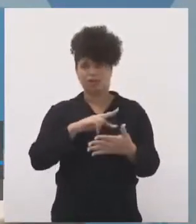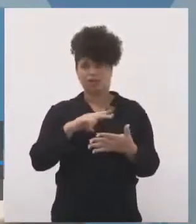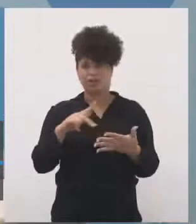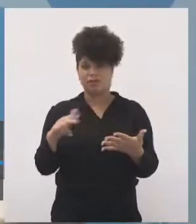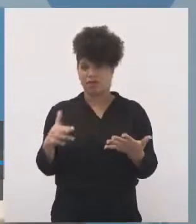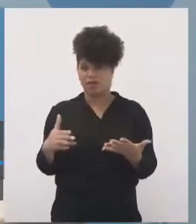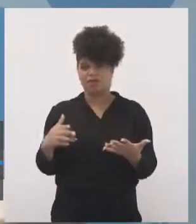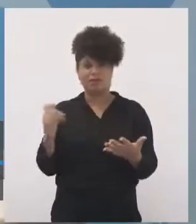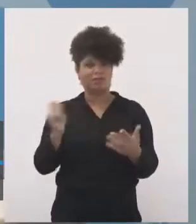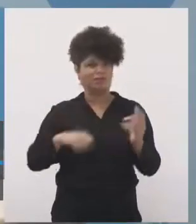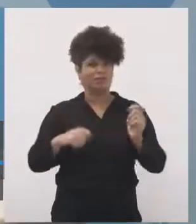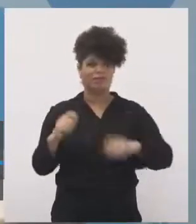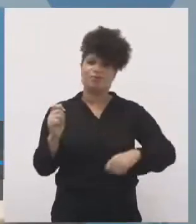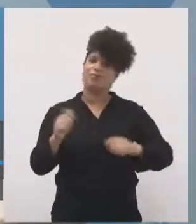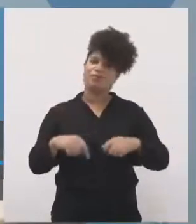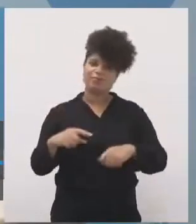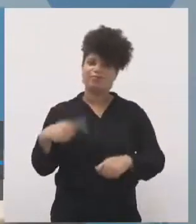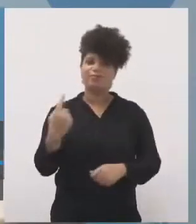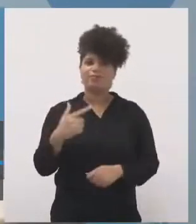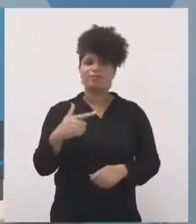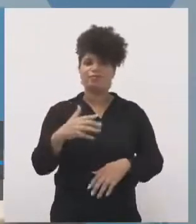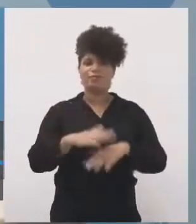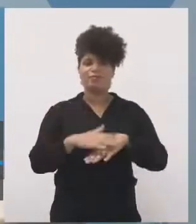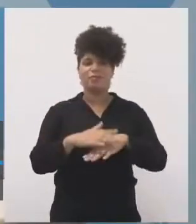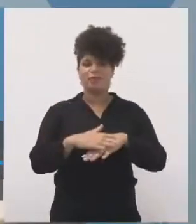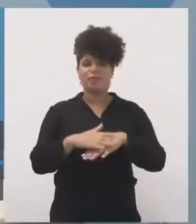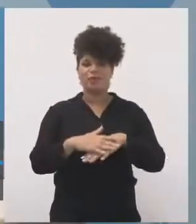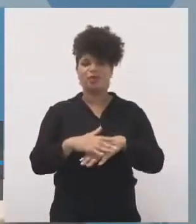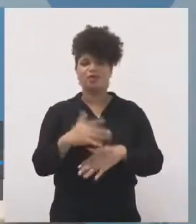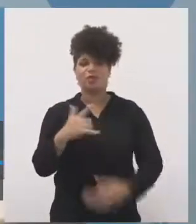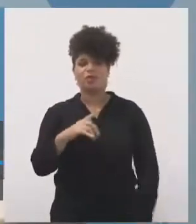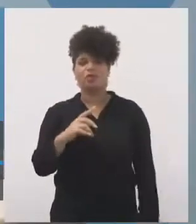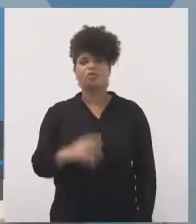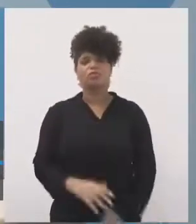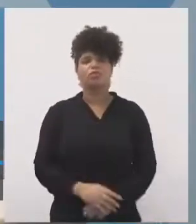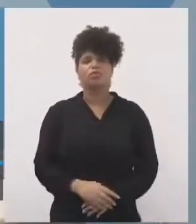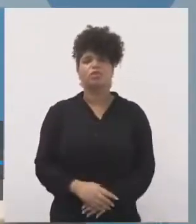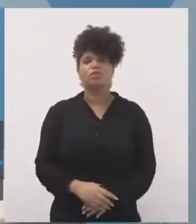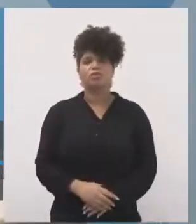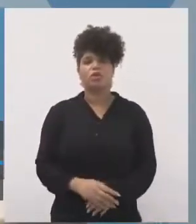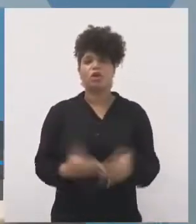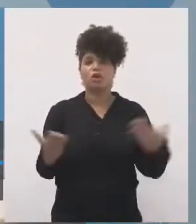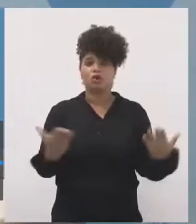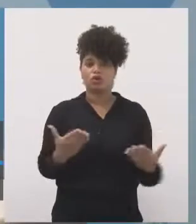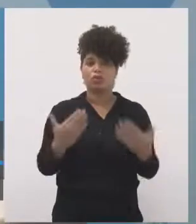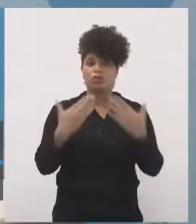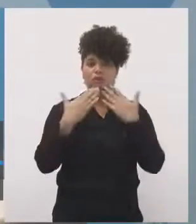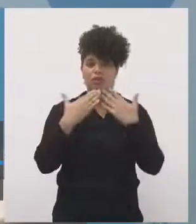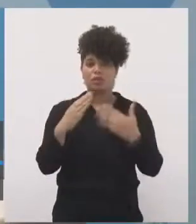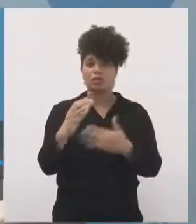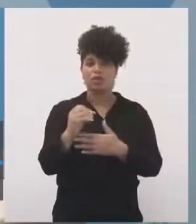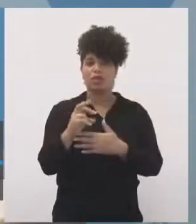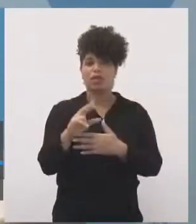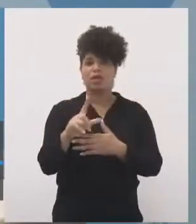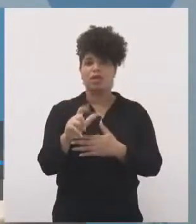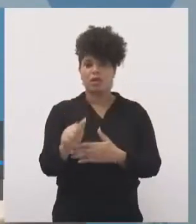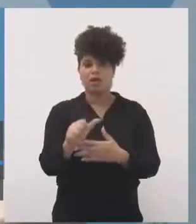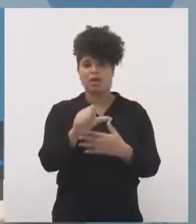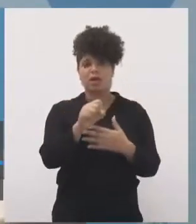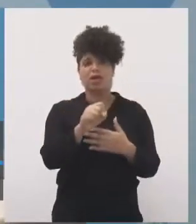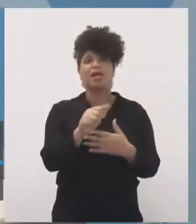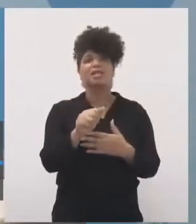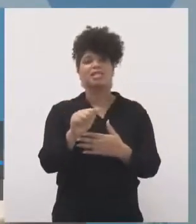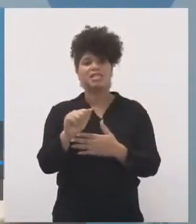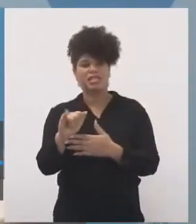de possibilidades para a gente trabalhar com os anos iniciais. Então, hoje, eu estou aqui com a Carla Assis, que